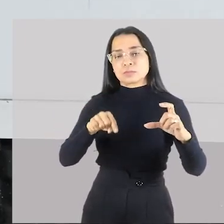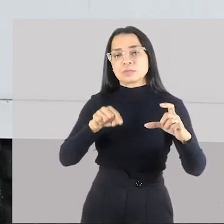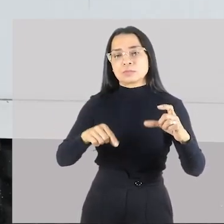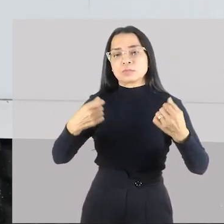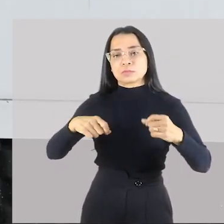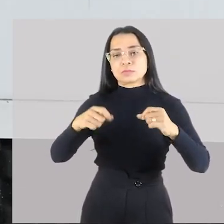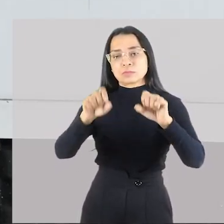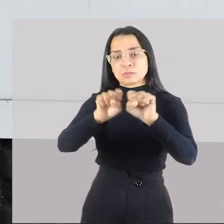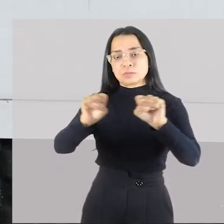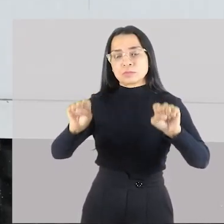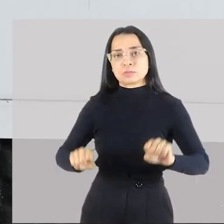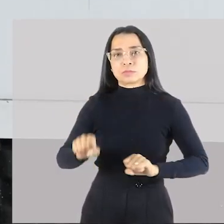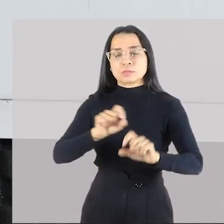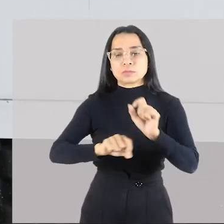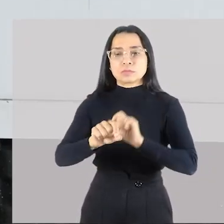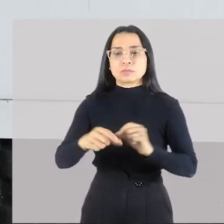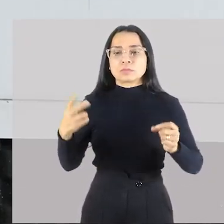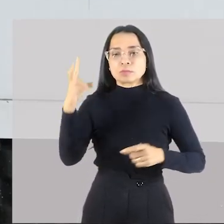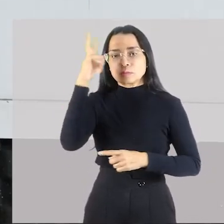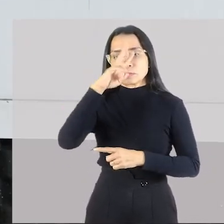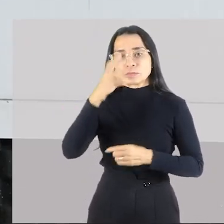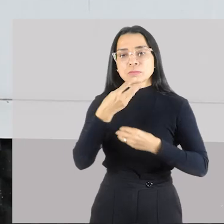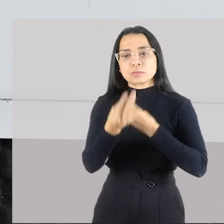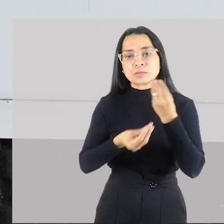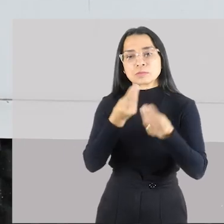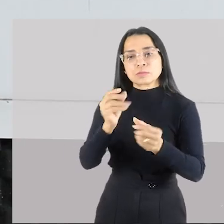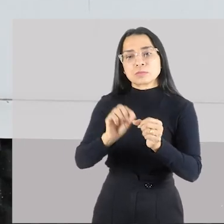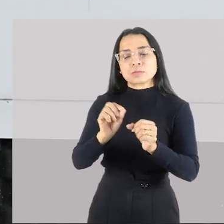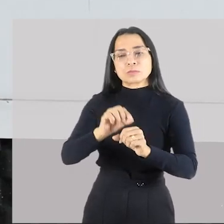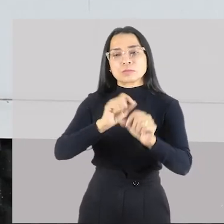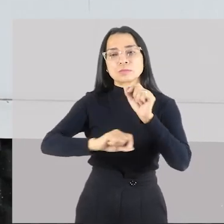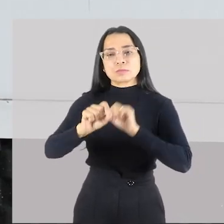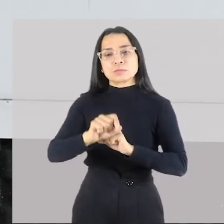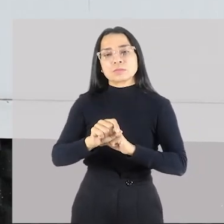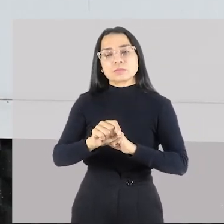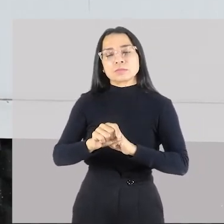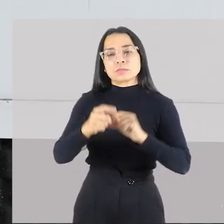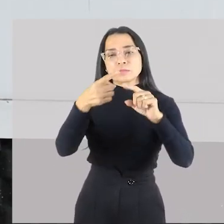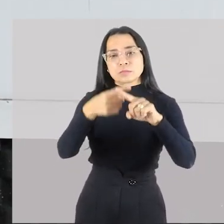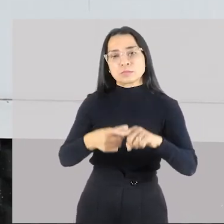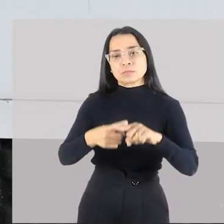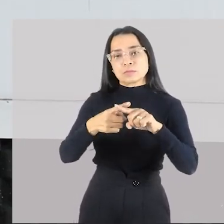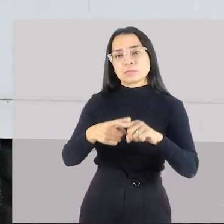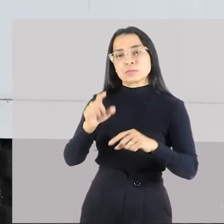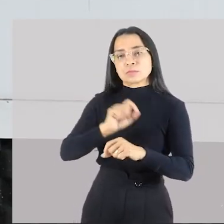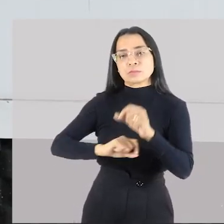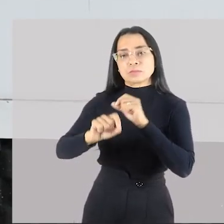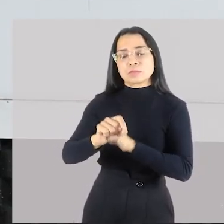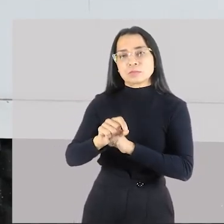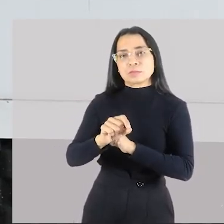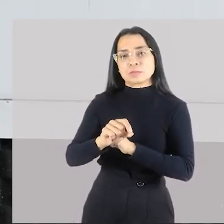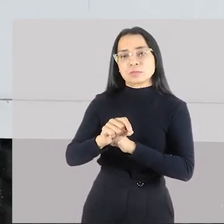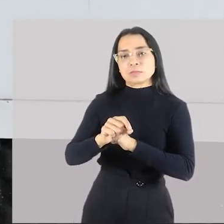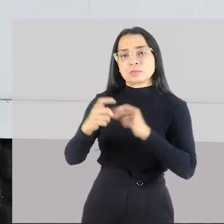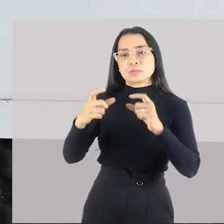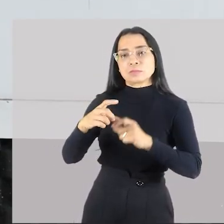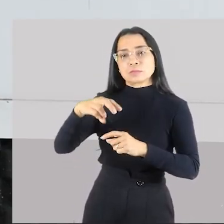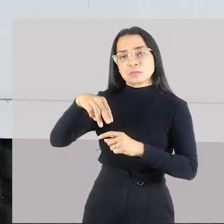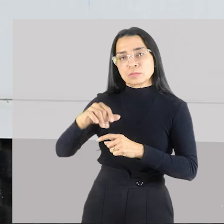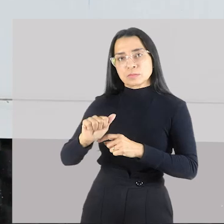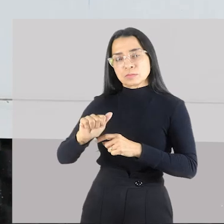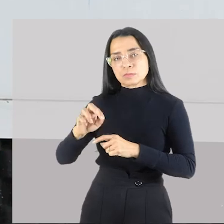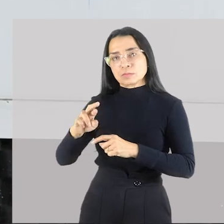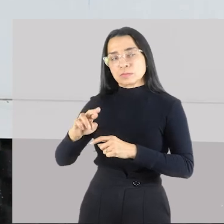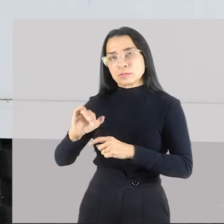vou precisar de um sistema, né? Então lembra como é que a gente faz multiplicação de matriz? Que é multiplicando linha por coluna. Então você vai ter aqui,